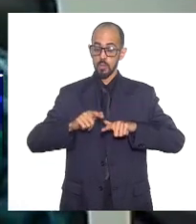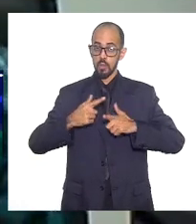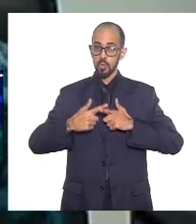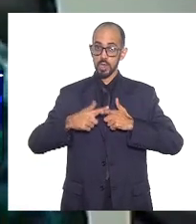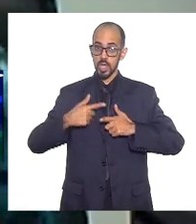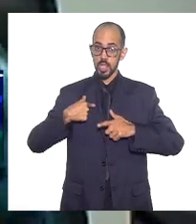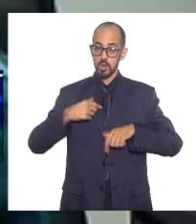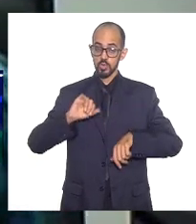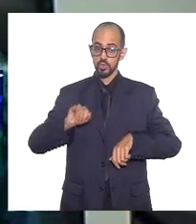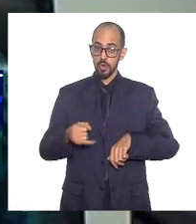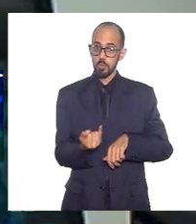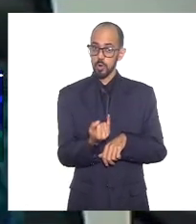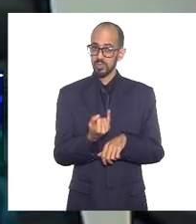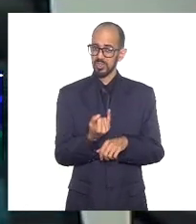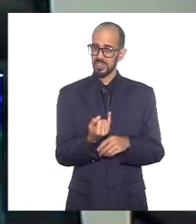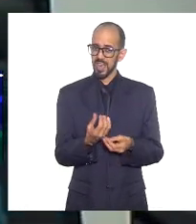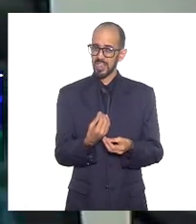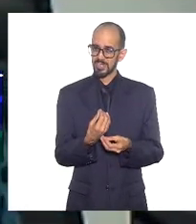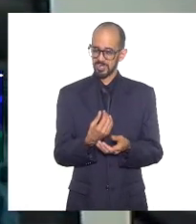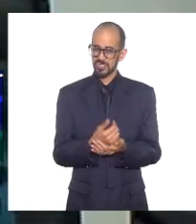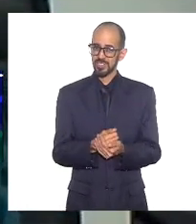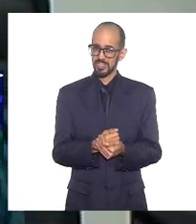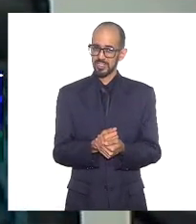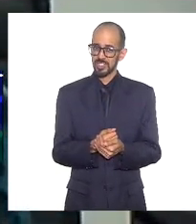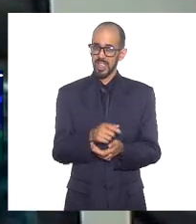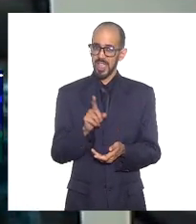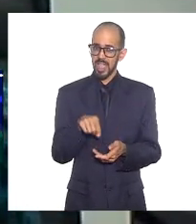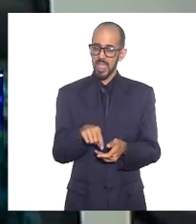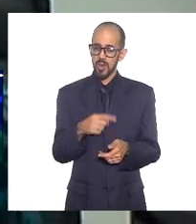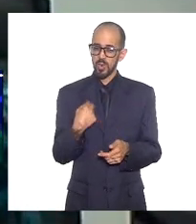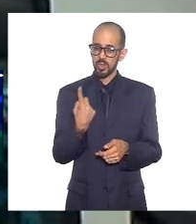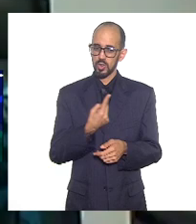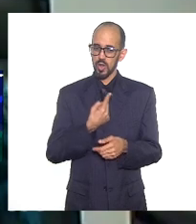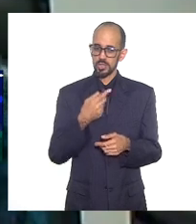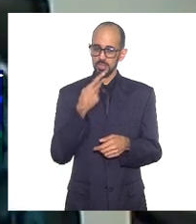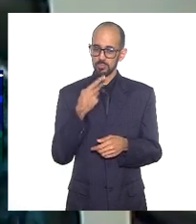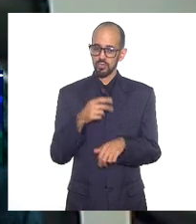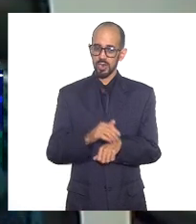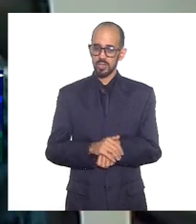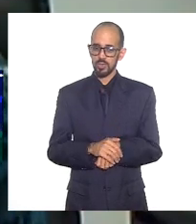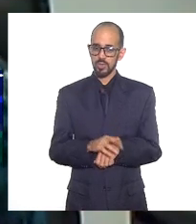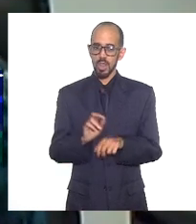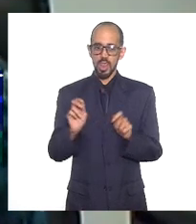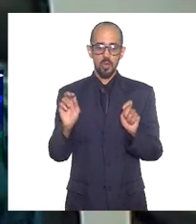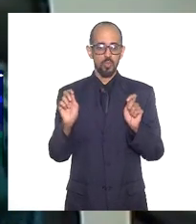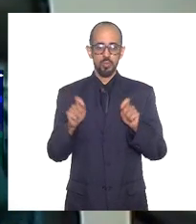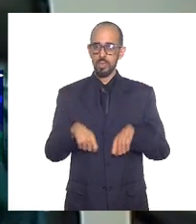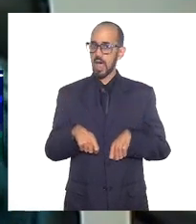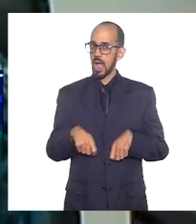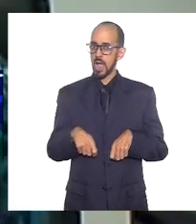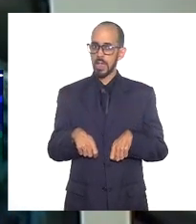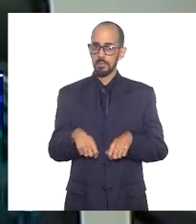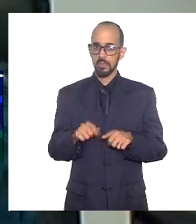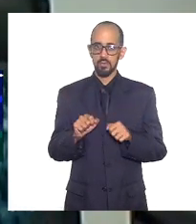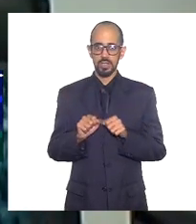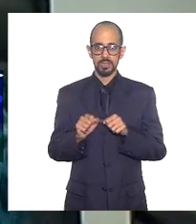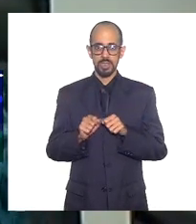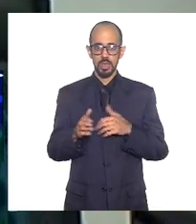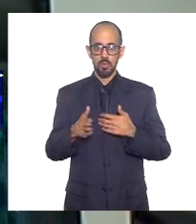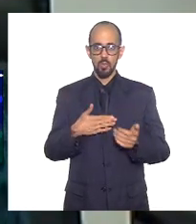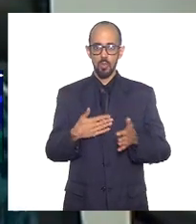eu tive oportunidades. É disso que a gente está falando. Não é possível fazer